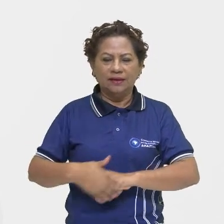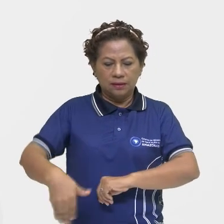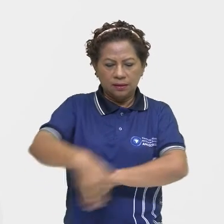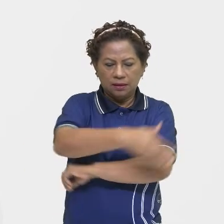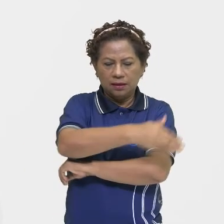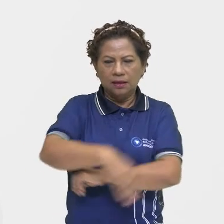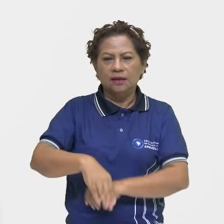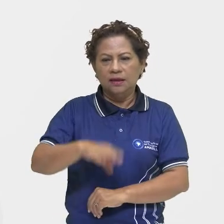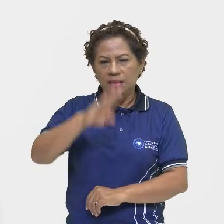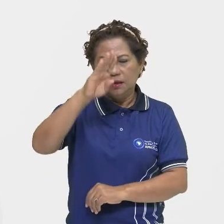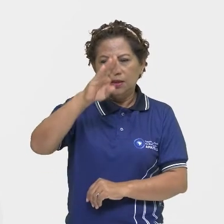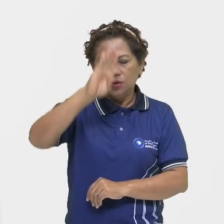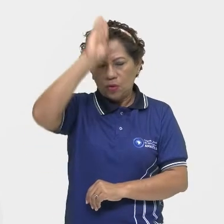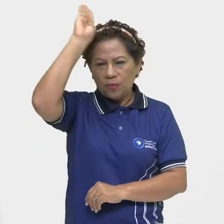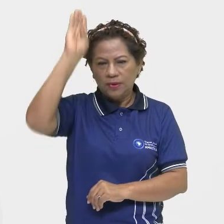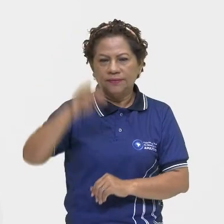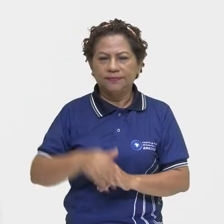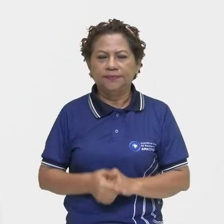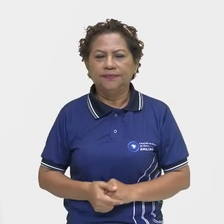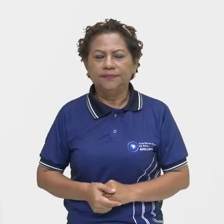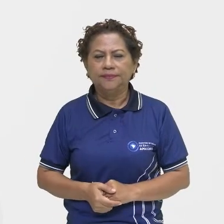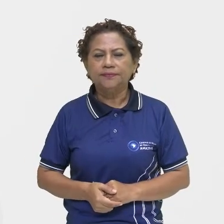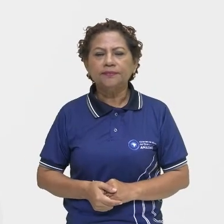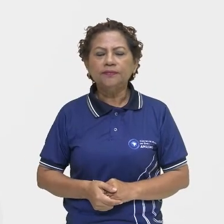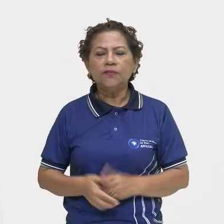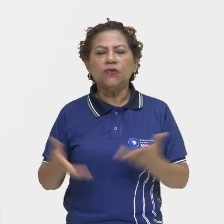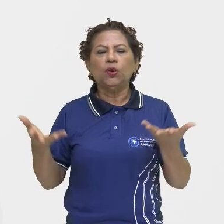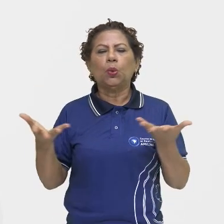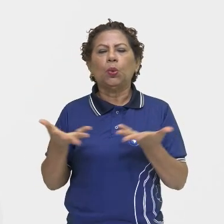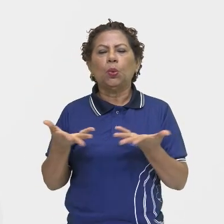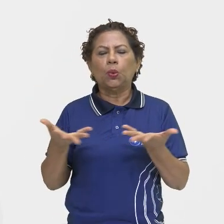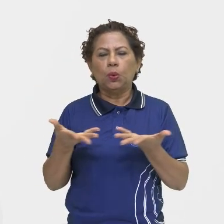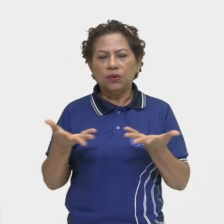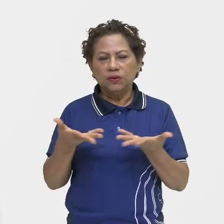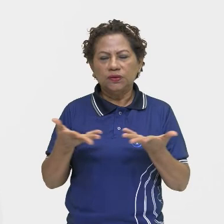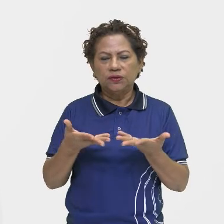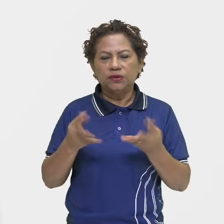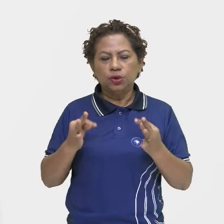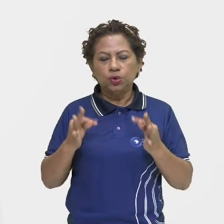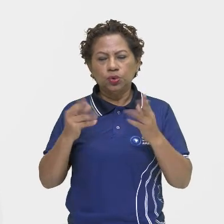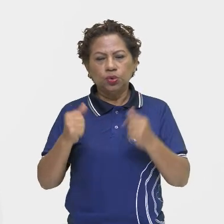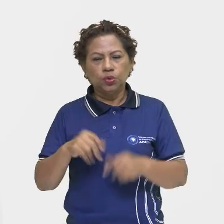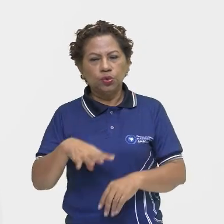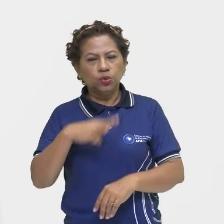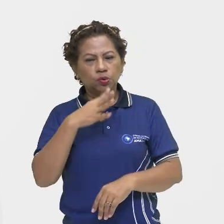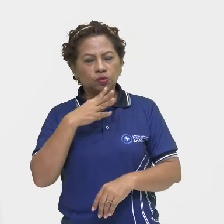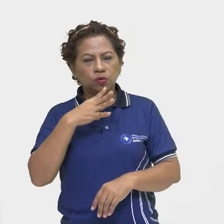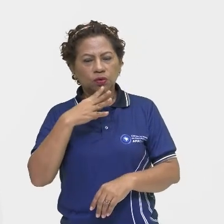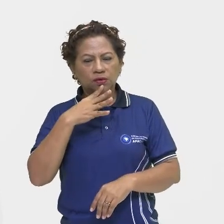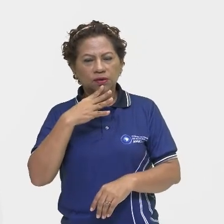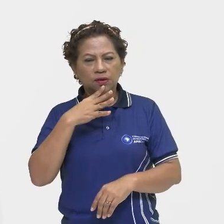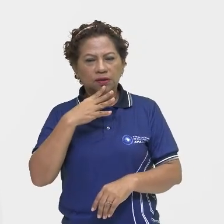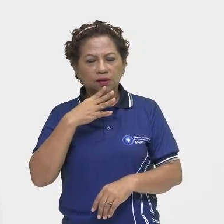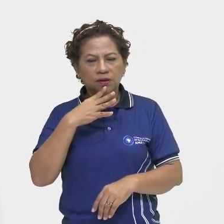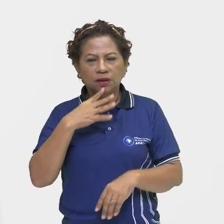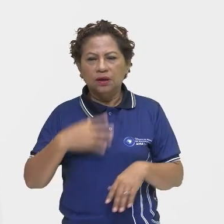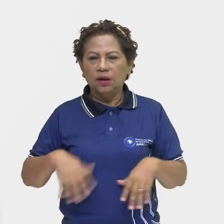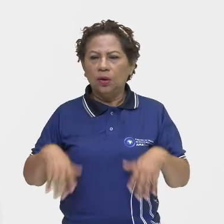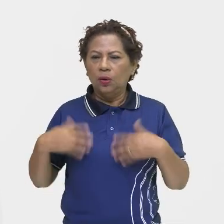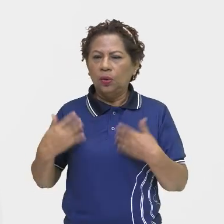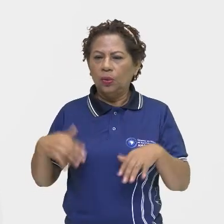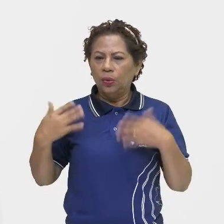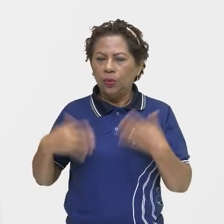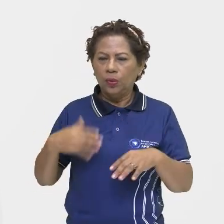aclamado em todo o mundo por conta das suas obras, ele é considerado um dos grandes mestres dos desenhos